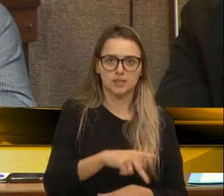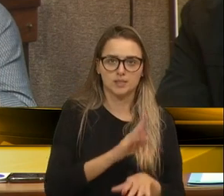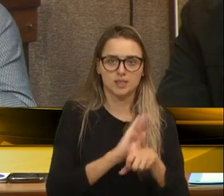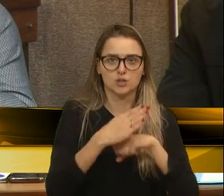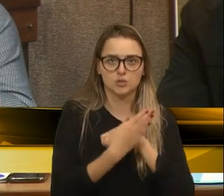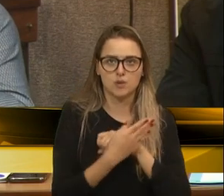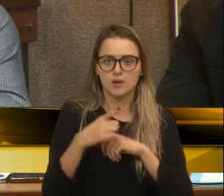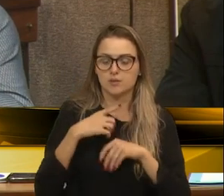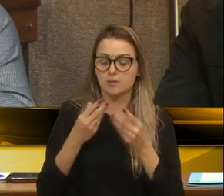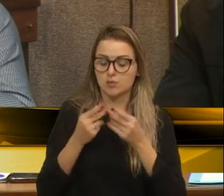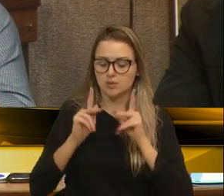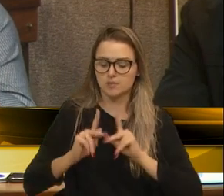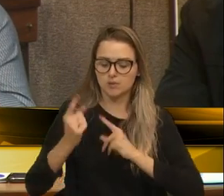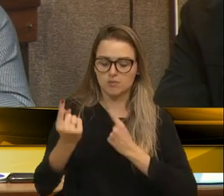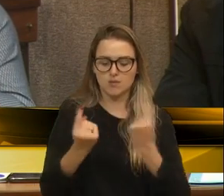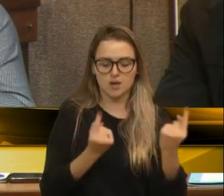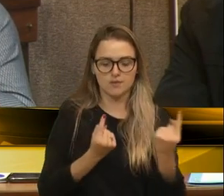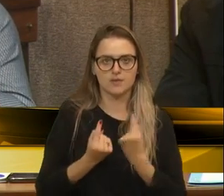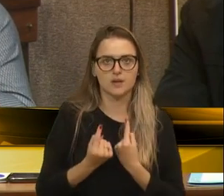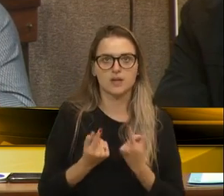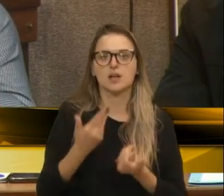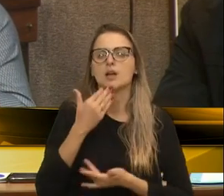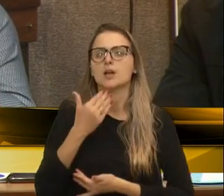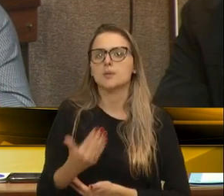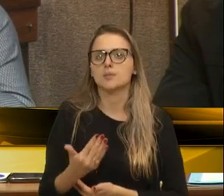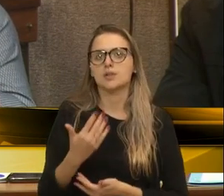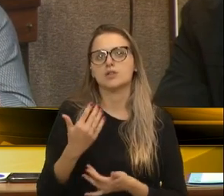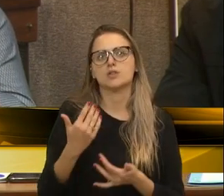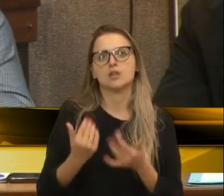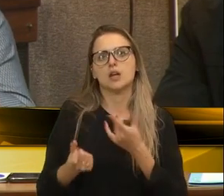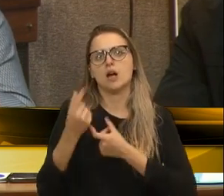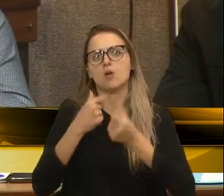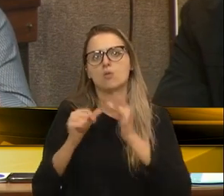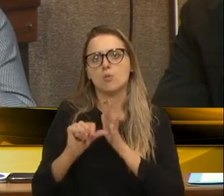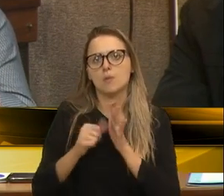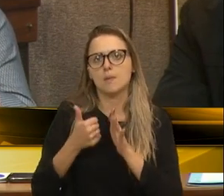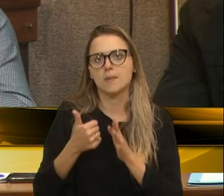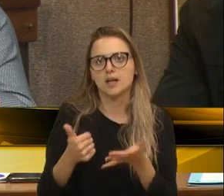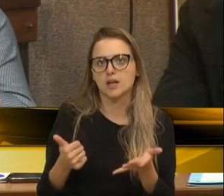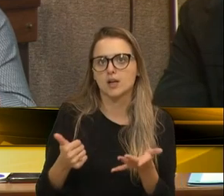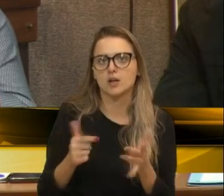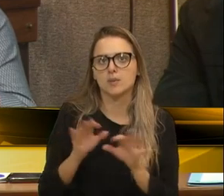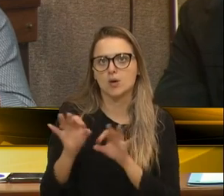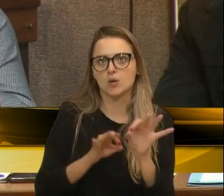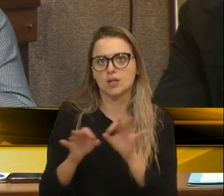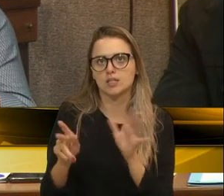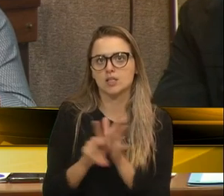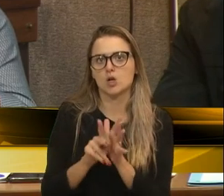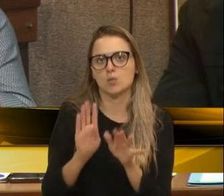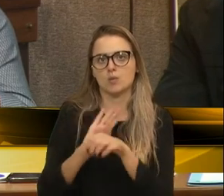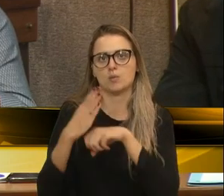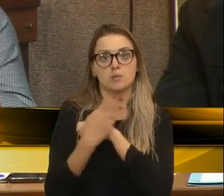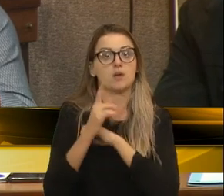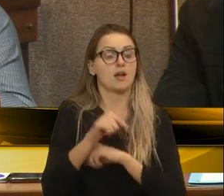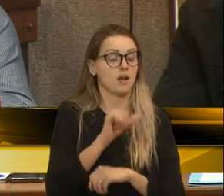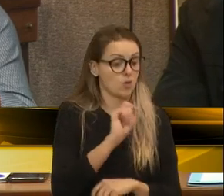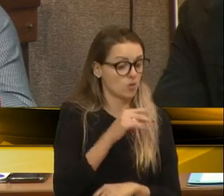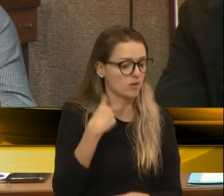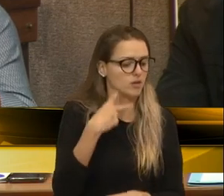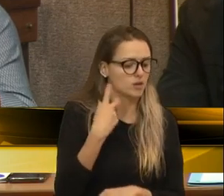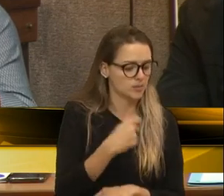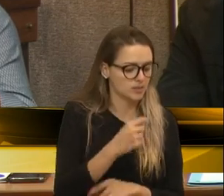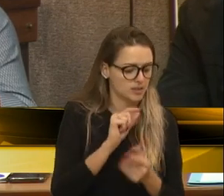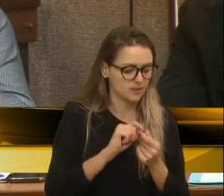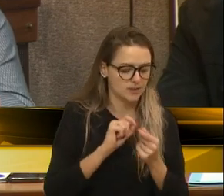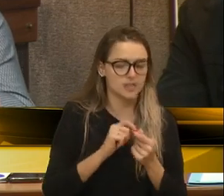no nossos gabinetes pedir, solicitar alguma melhoria no seu bairro. É isso que os vereadores têm que fazer. Eu acho que é isso